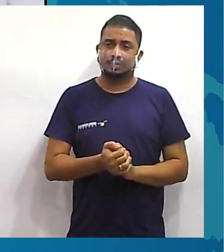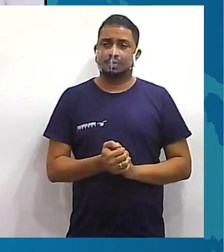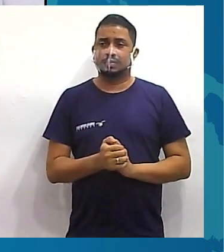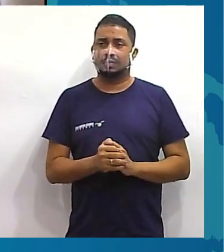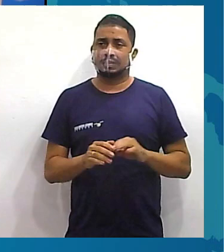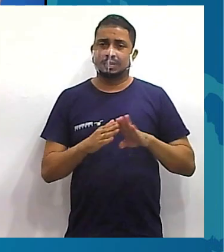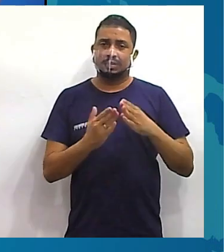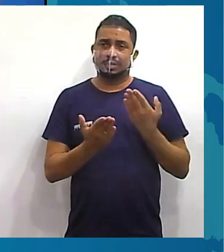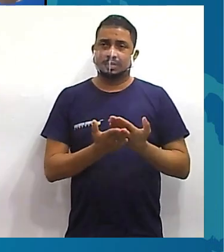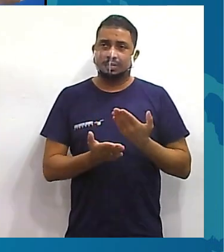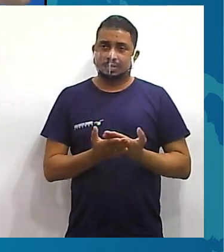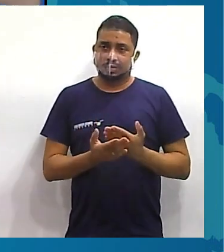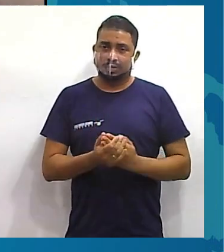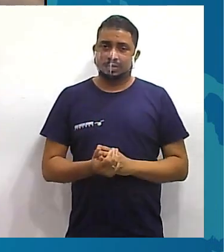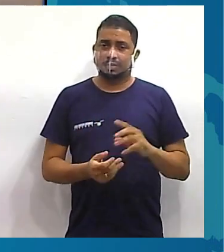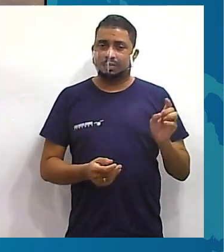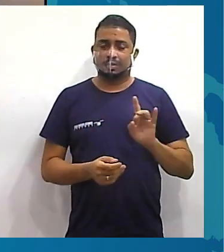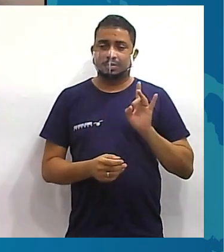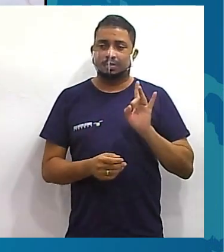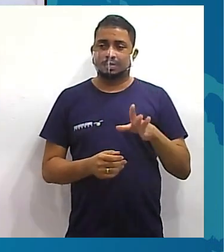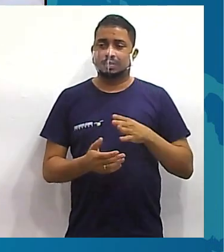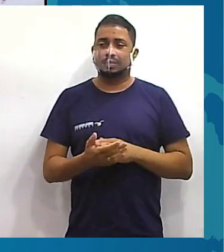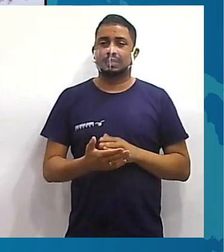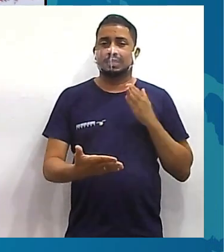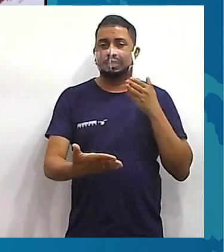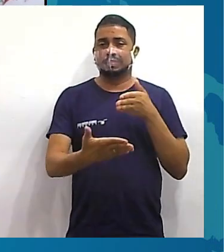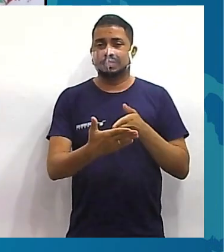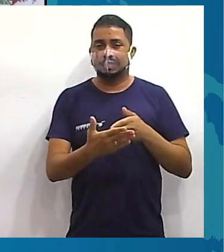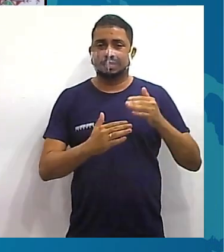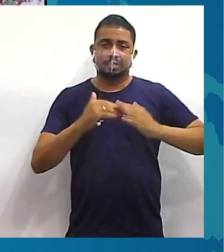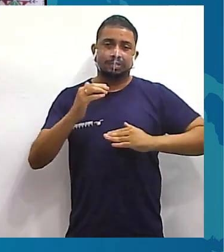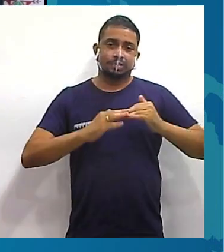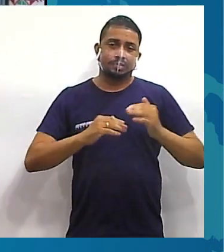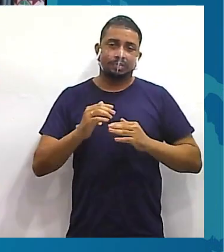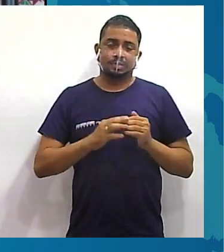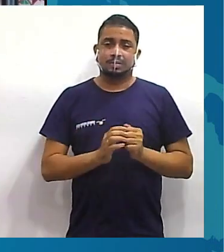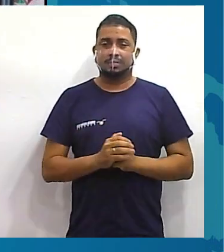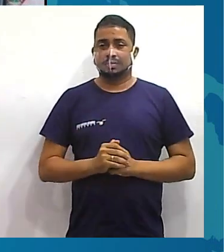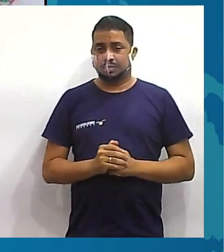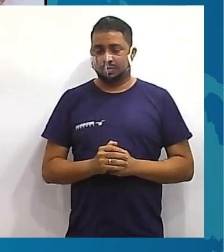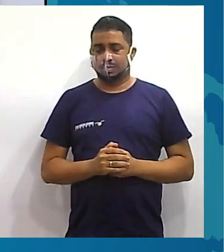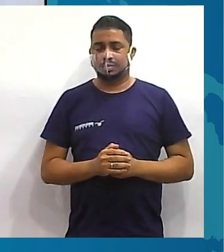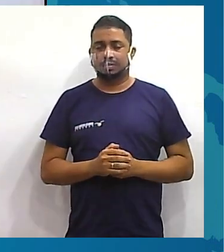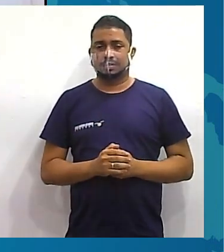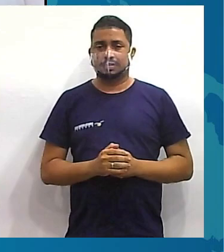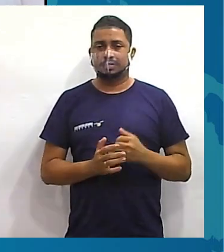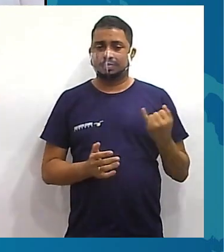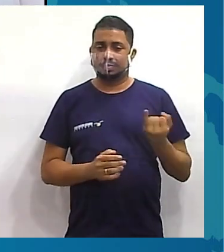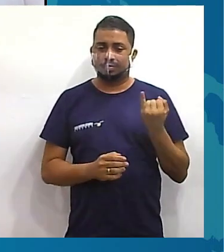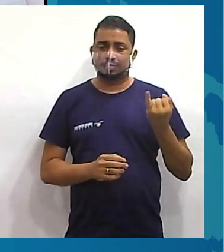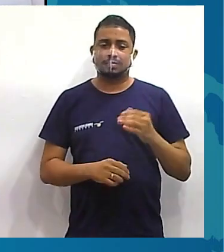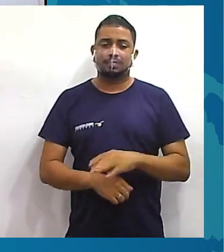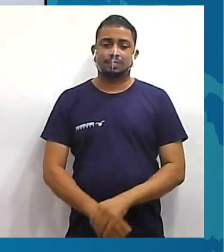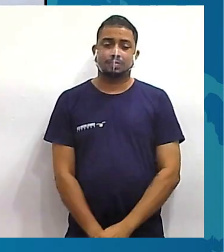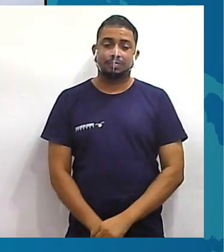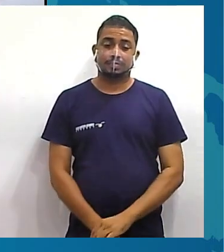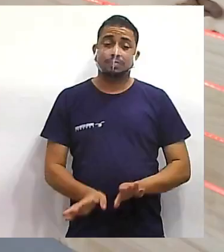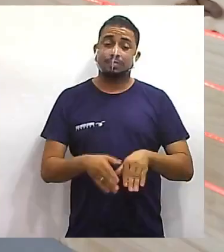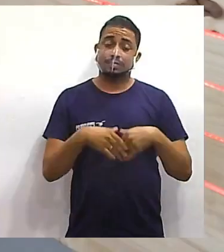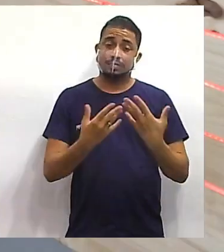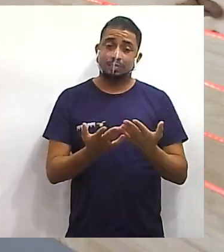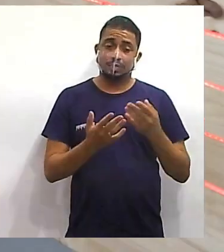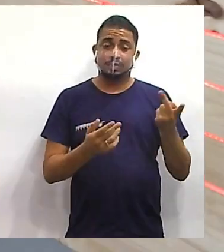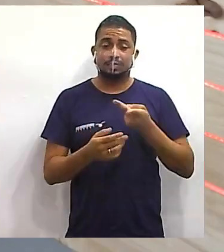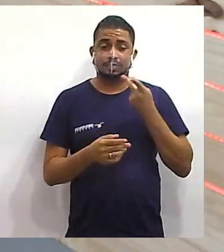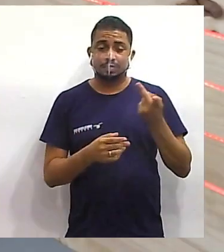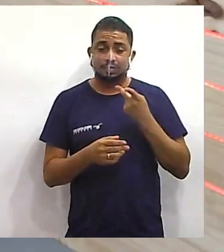da escola, não ficar só limitado a alguns profissionais. Exatamente. Muito importante isso. Bom, e aí a gente vai